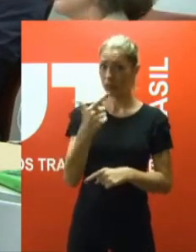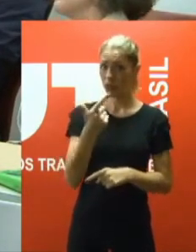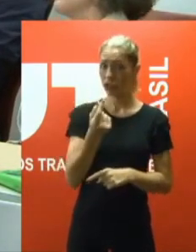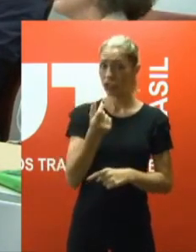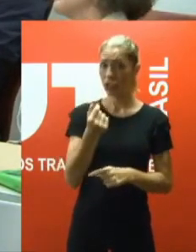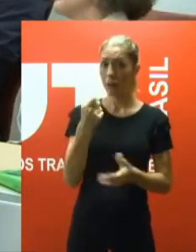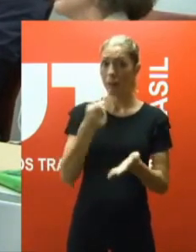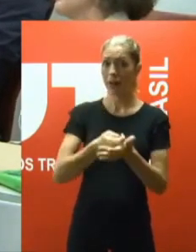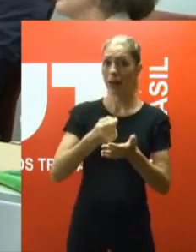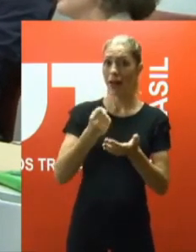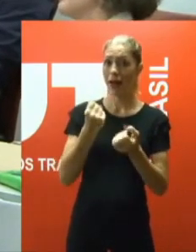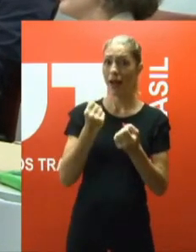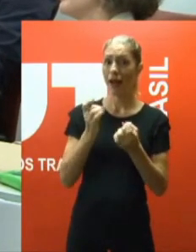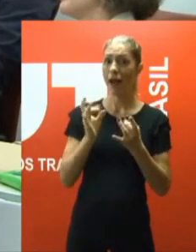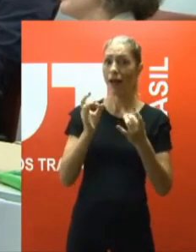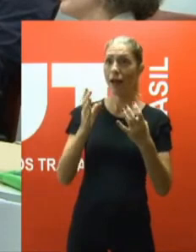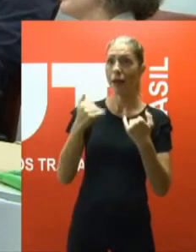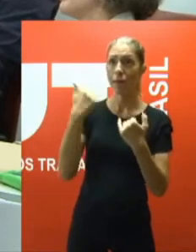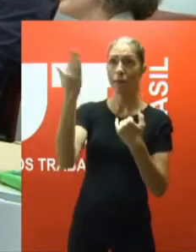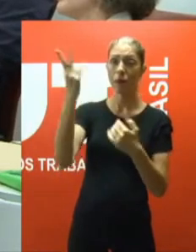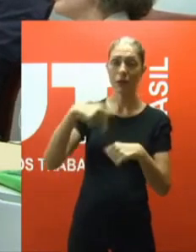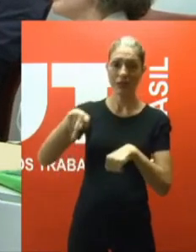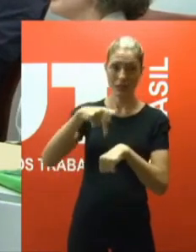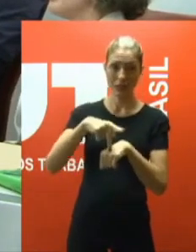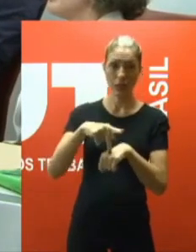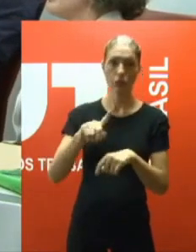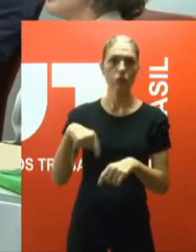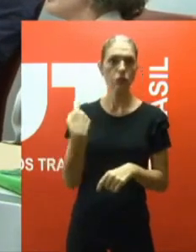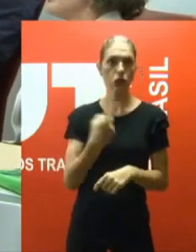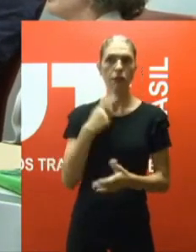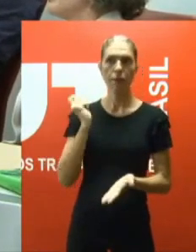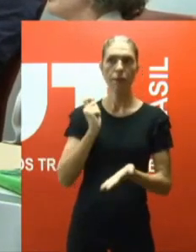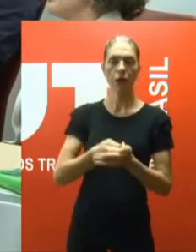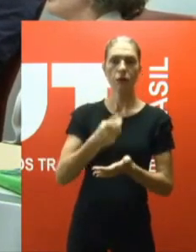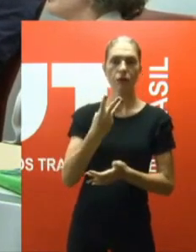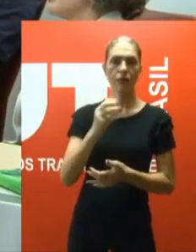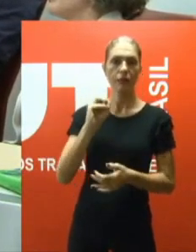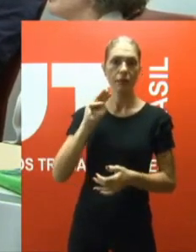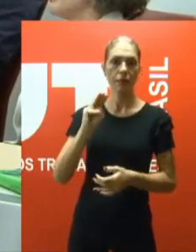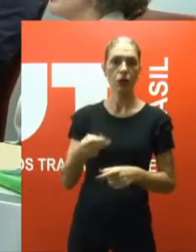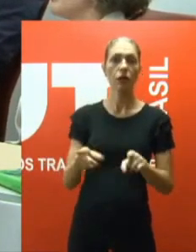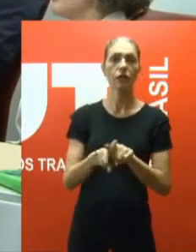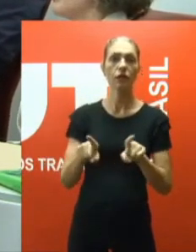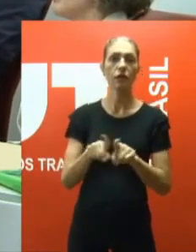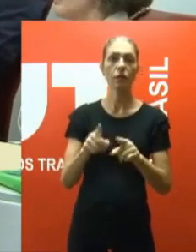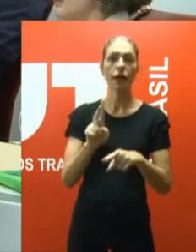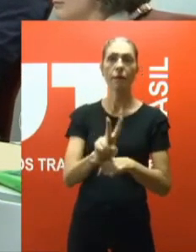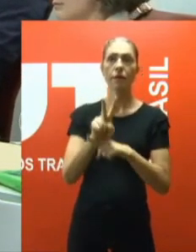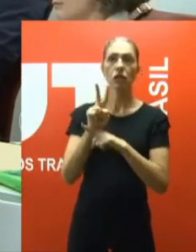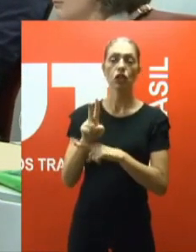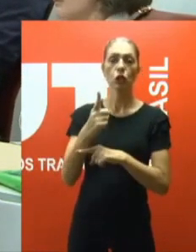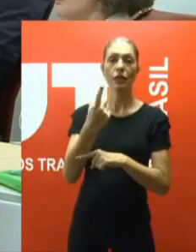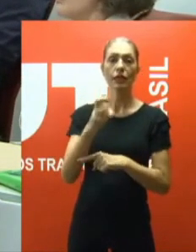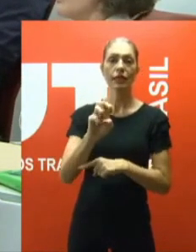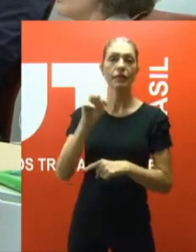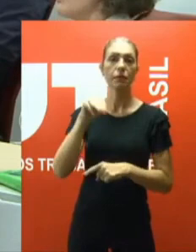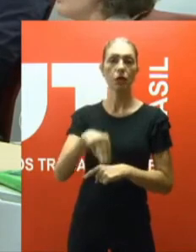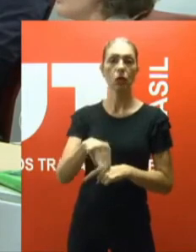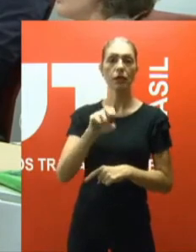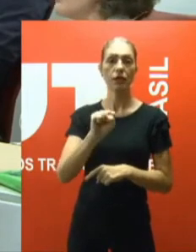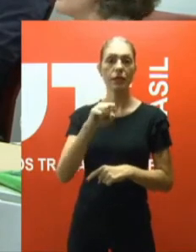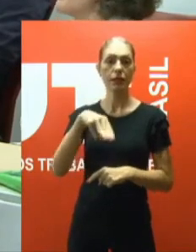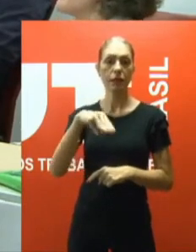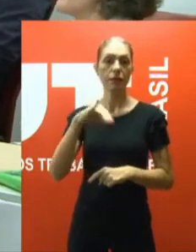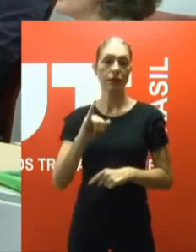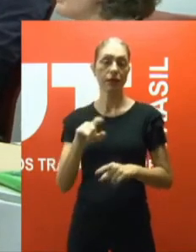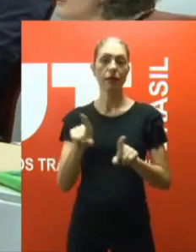importações. Nós não só pagamos os 30 bilhões do FMI, como emprestamos 15 bilhões para o FMI e